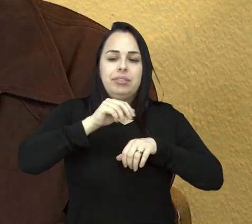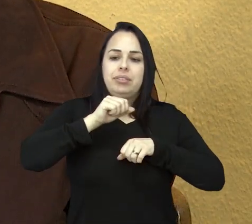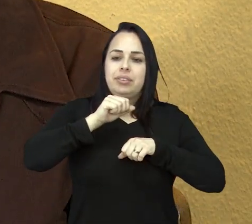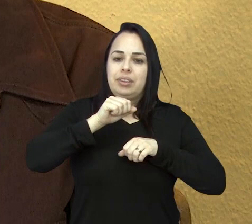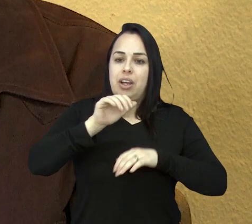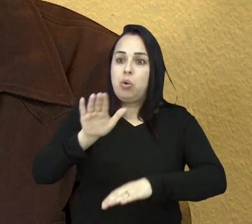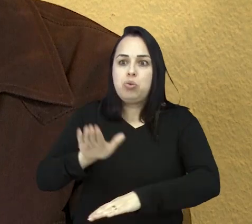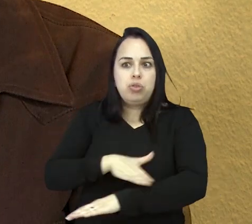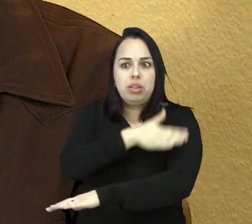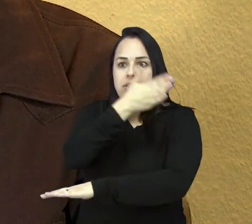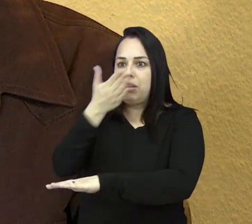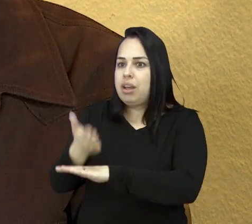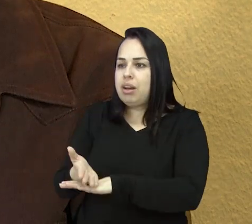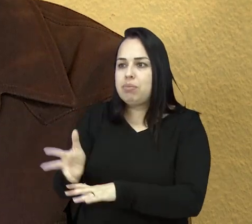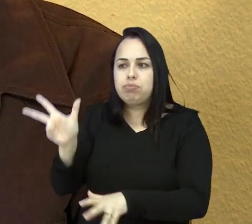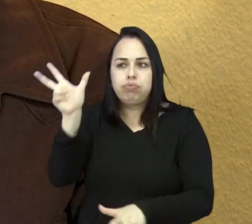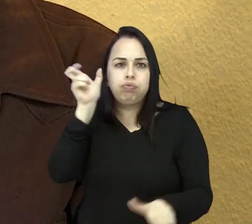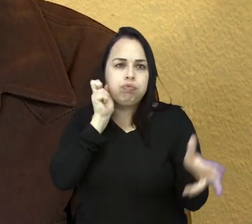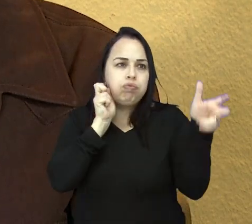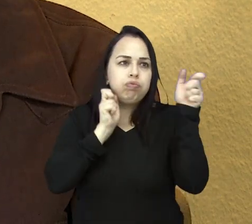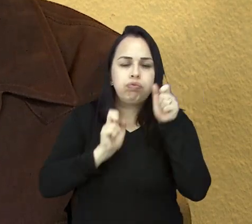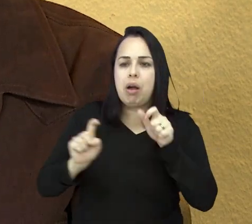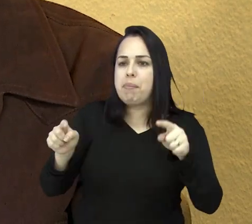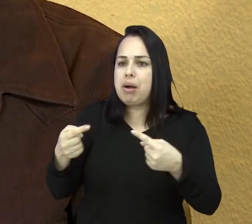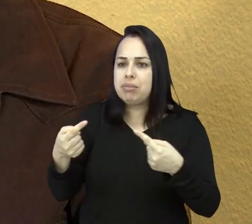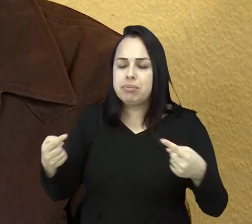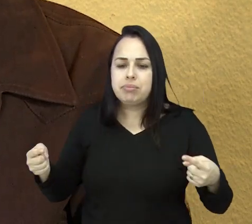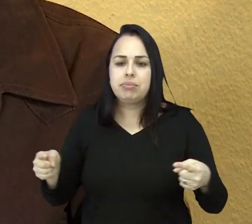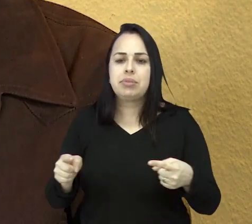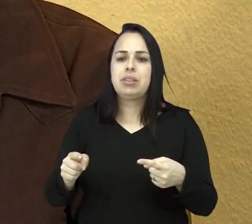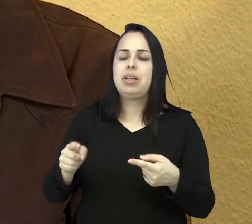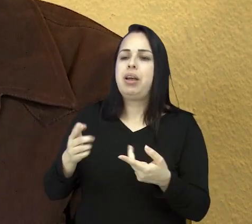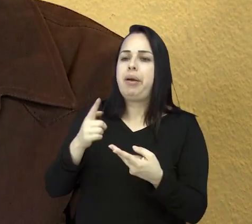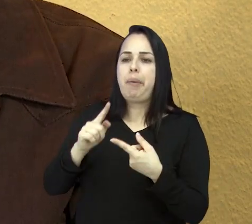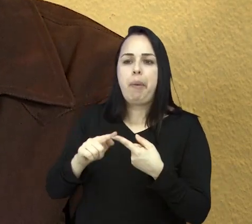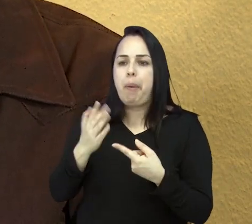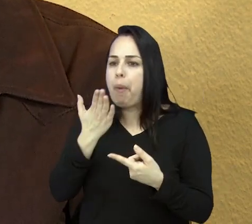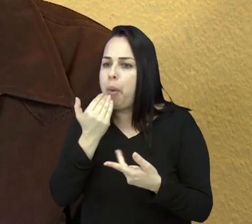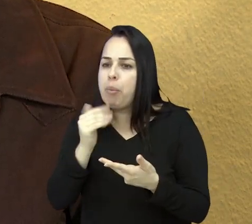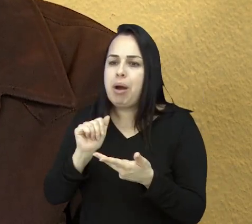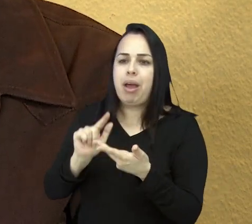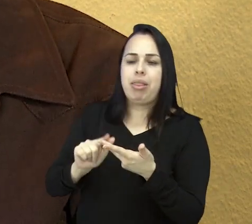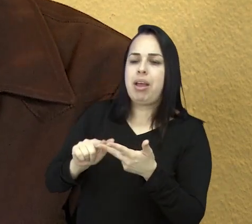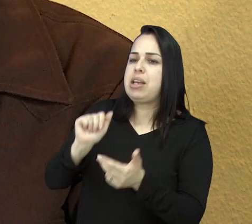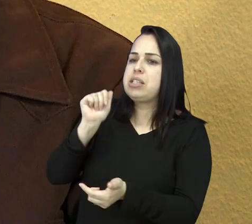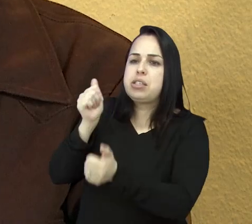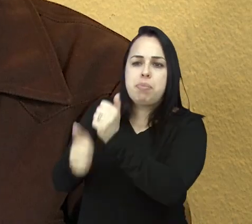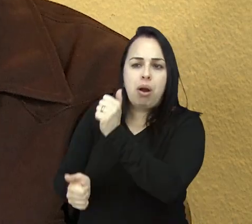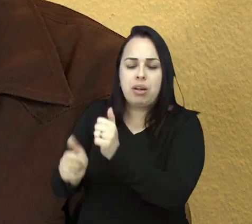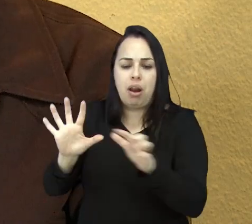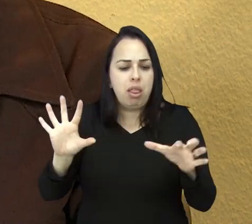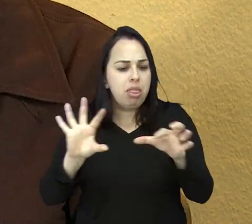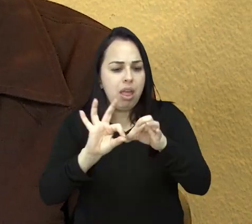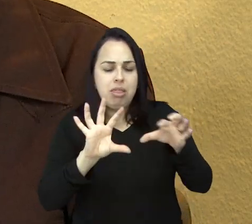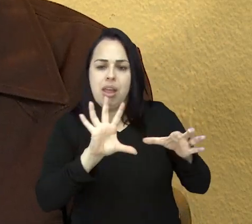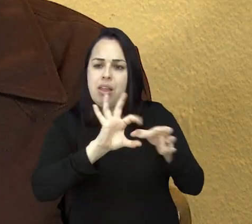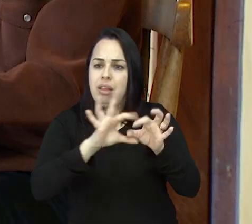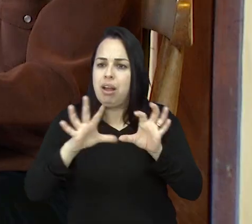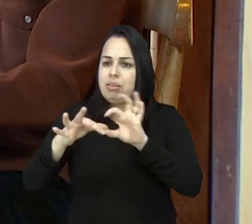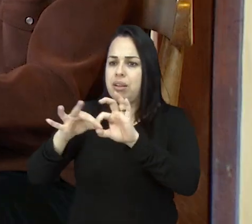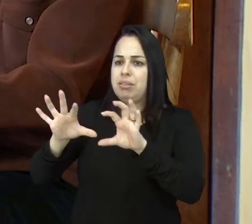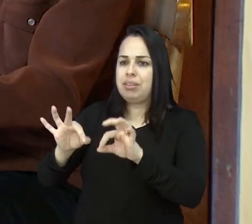sabe? De música, gastronomia, esporte. Eu acho que tudo uma coisa está ligada à outra e acaba levando a saúde mental também,